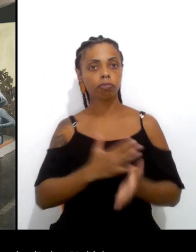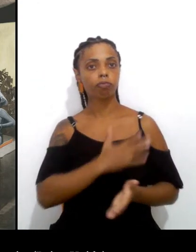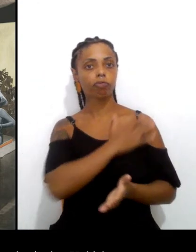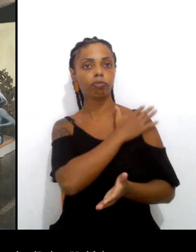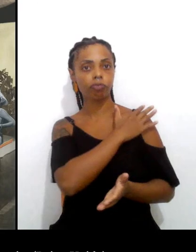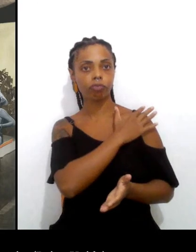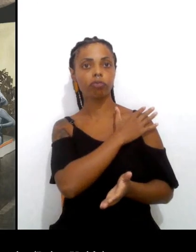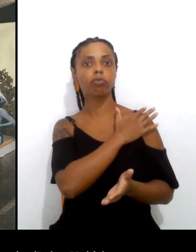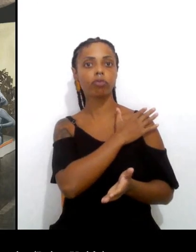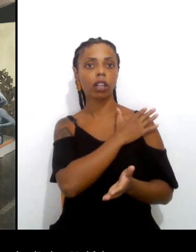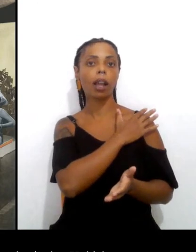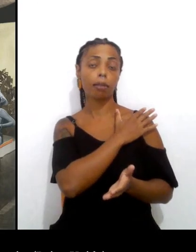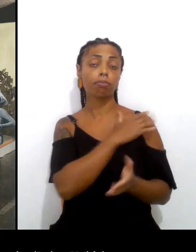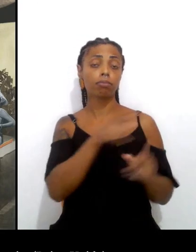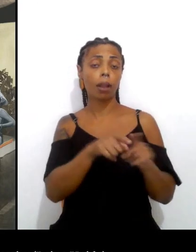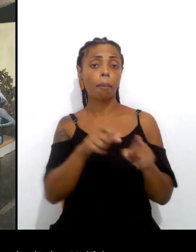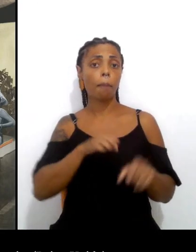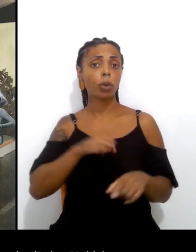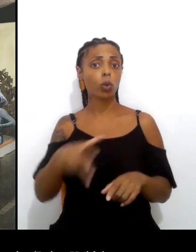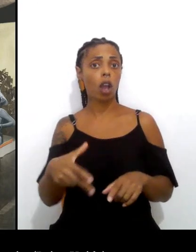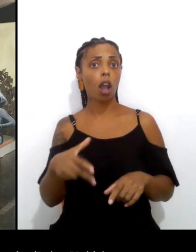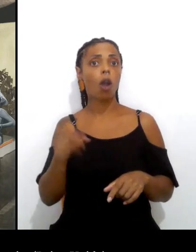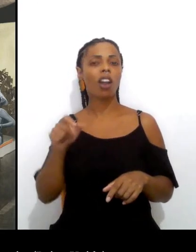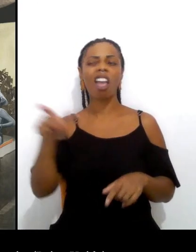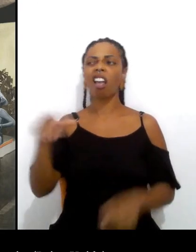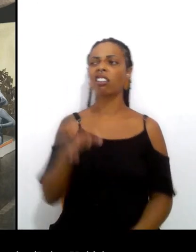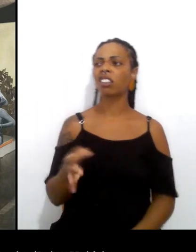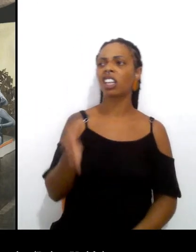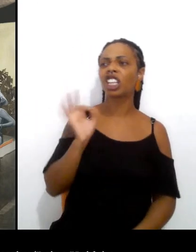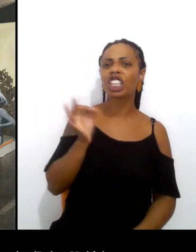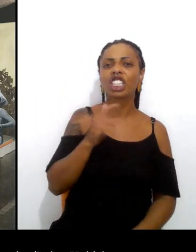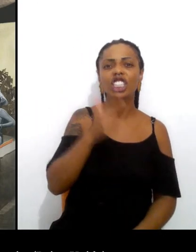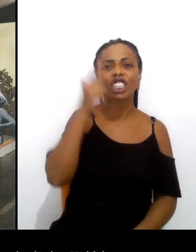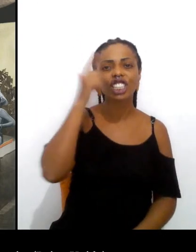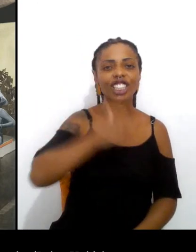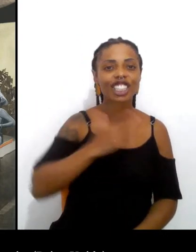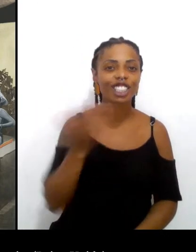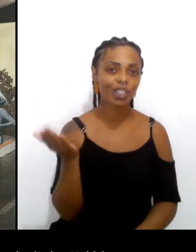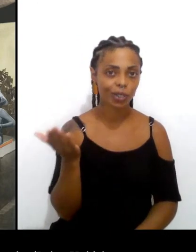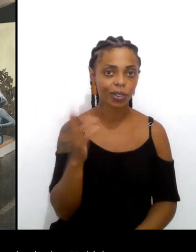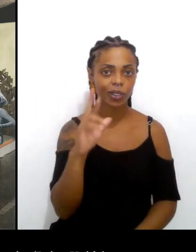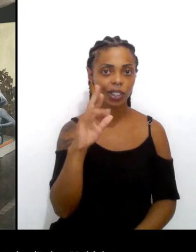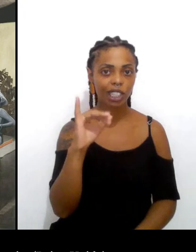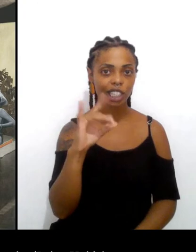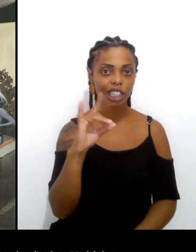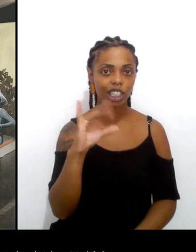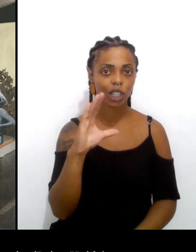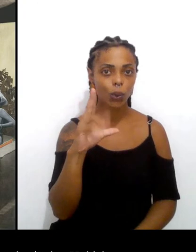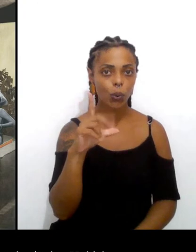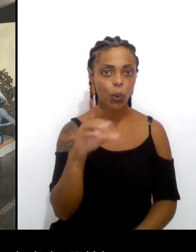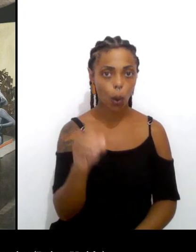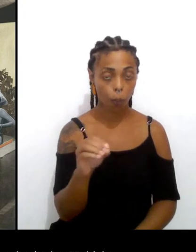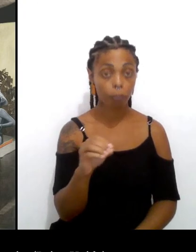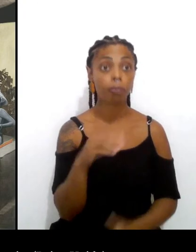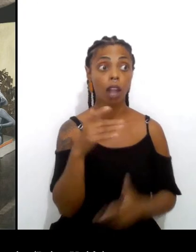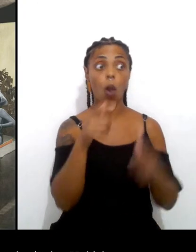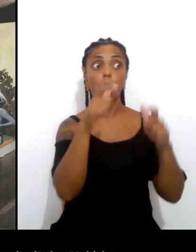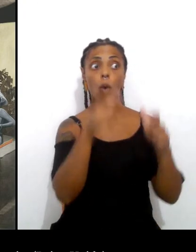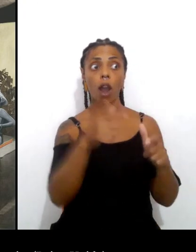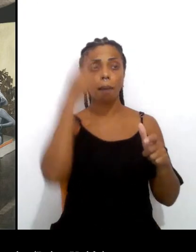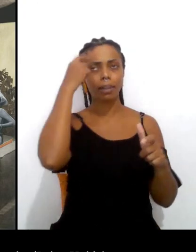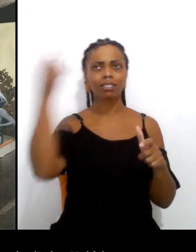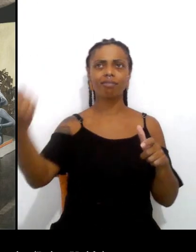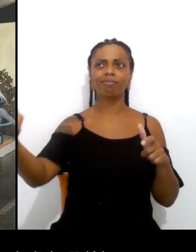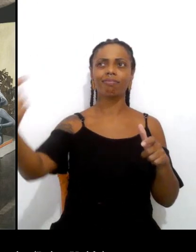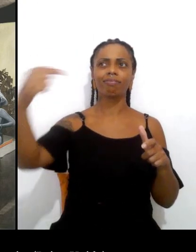eram considerados ridículos e os locais pensavam que eles tivessem